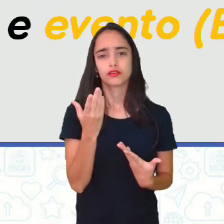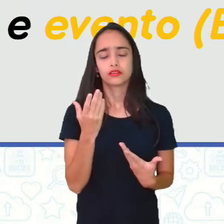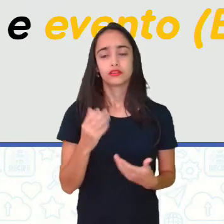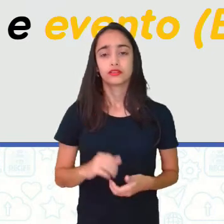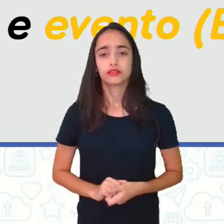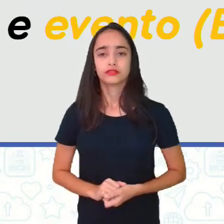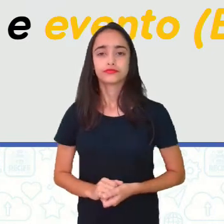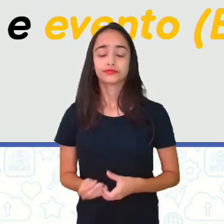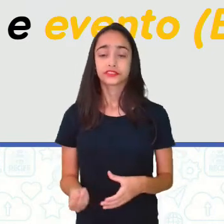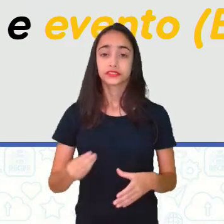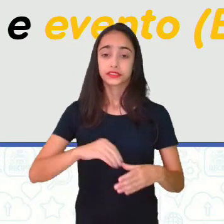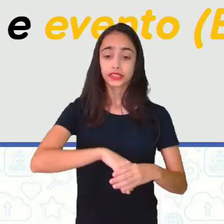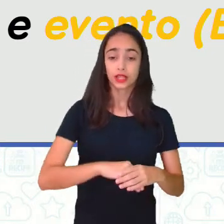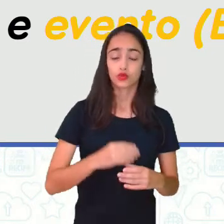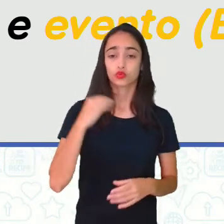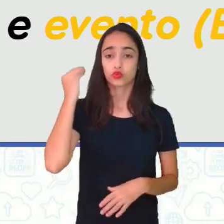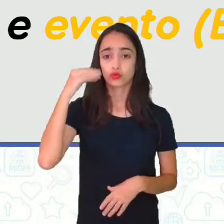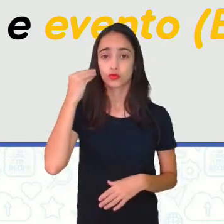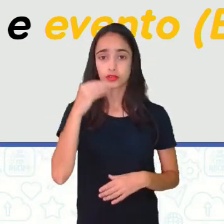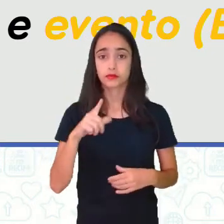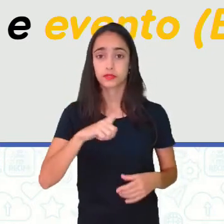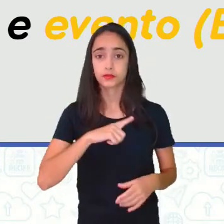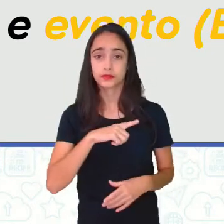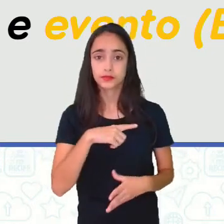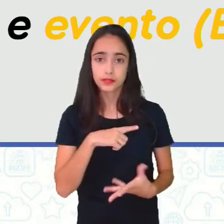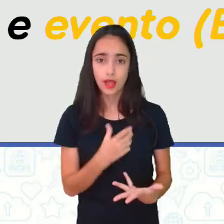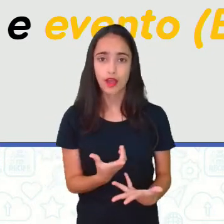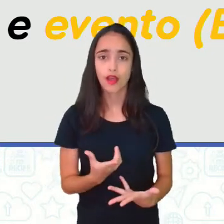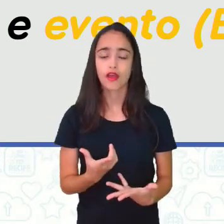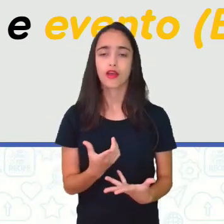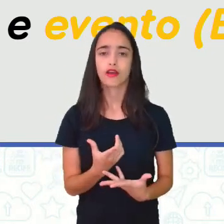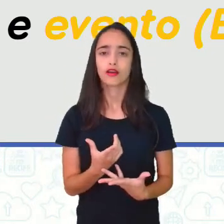de um experimento aleatório, eu vou ter